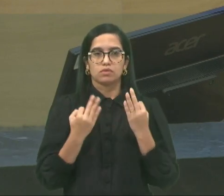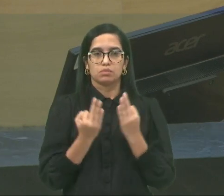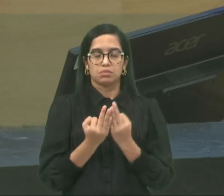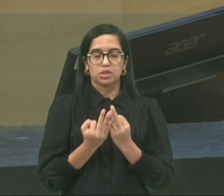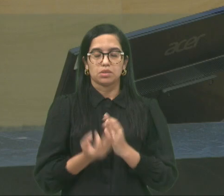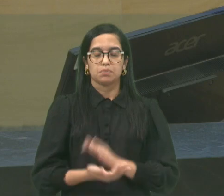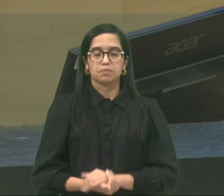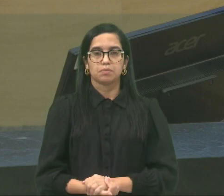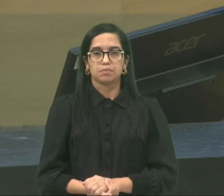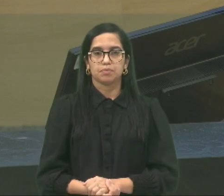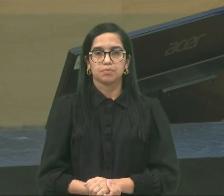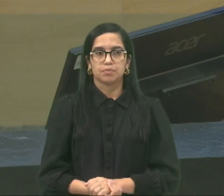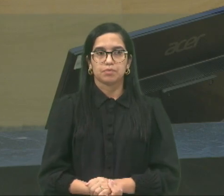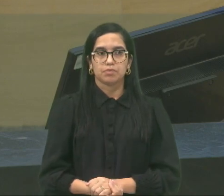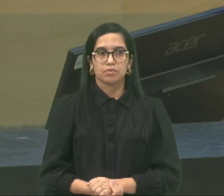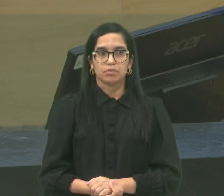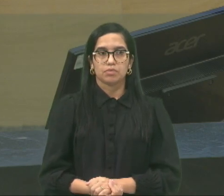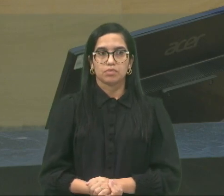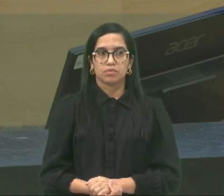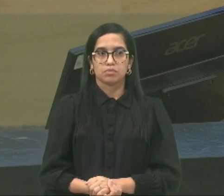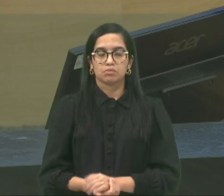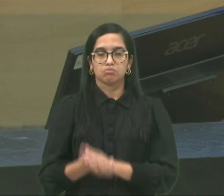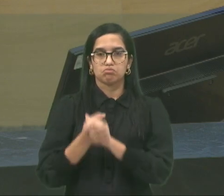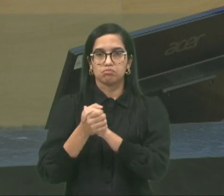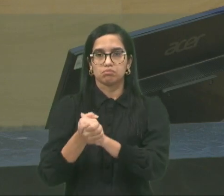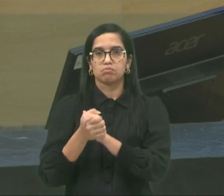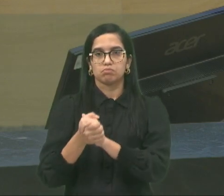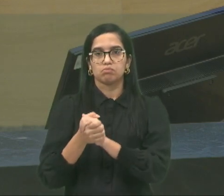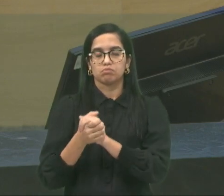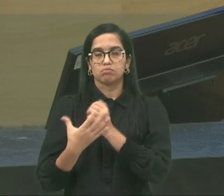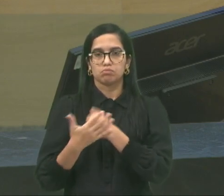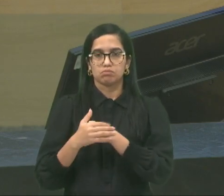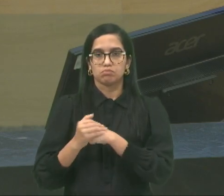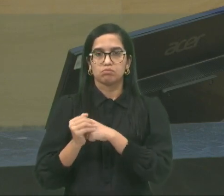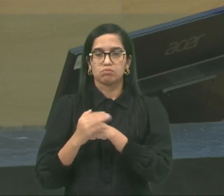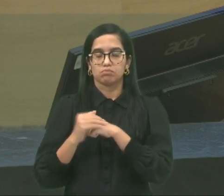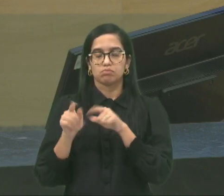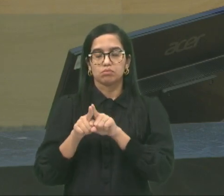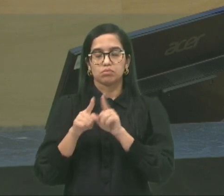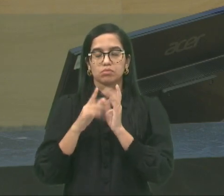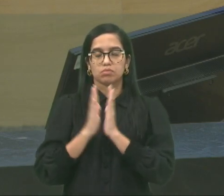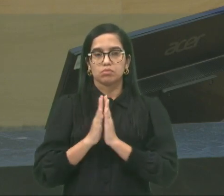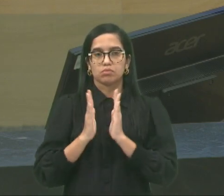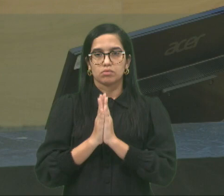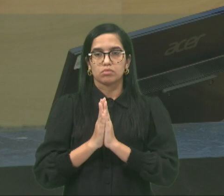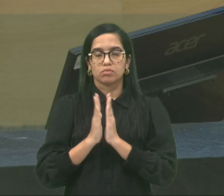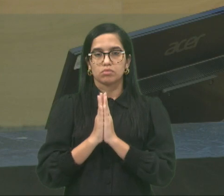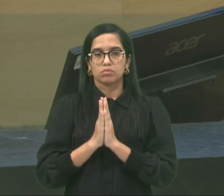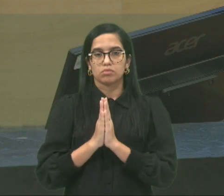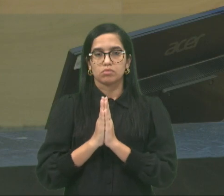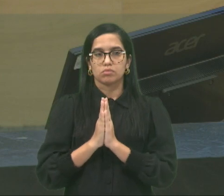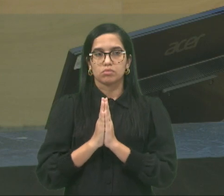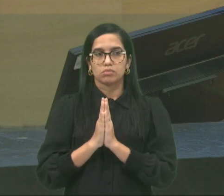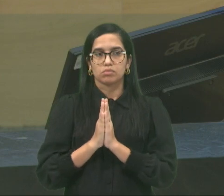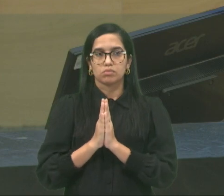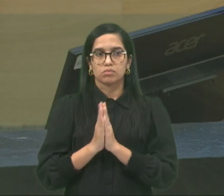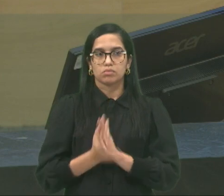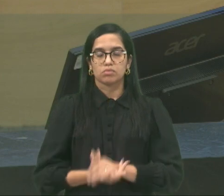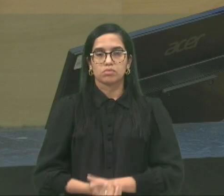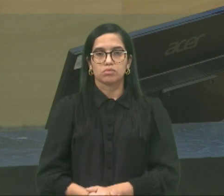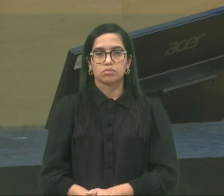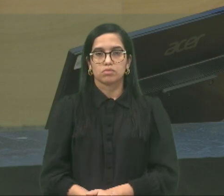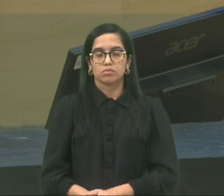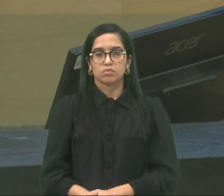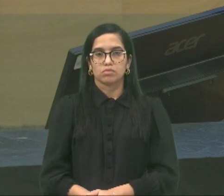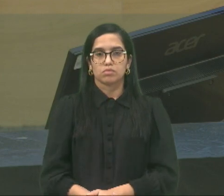neste momento e recebam os nossos carinhos e as nossas orações neste momento de muita dor.